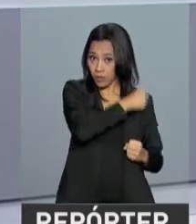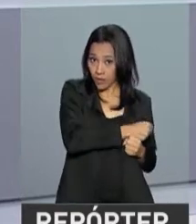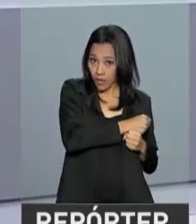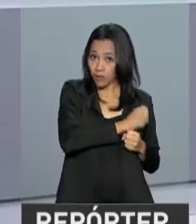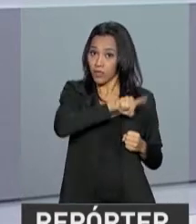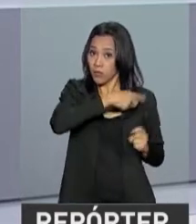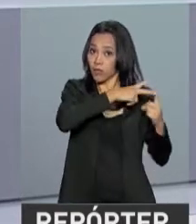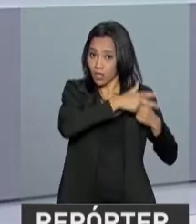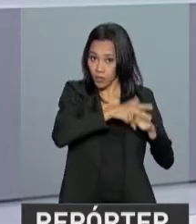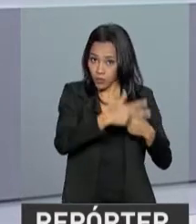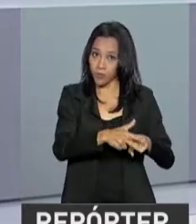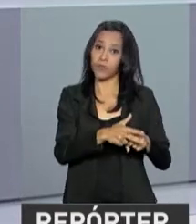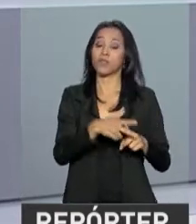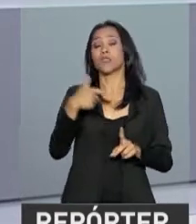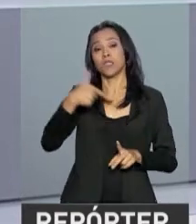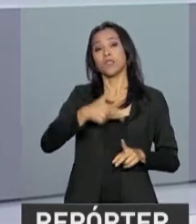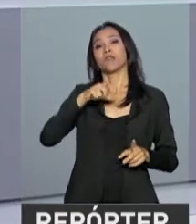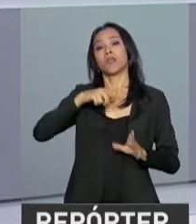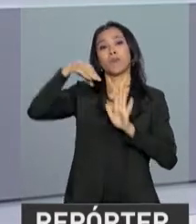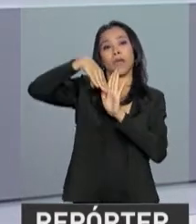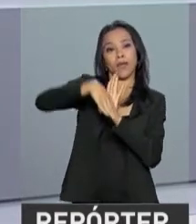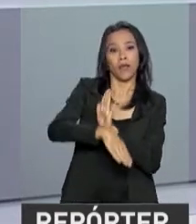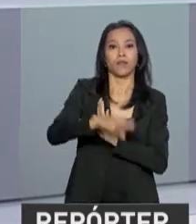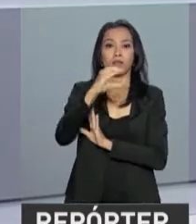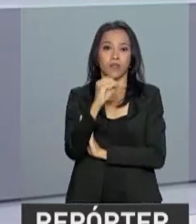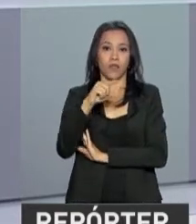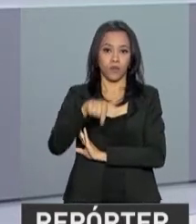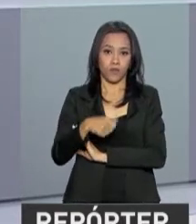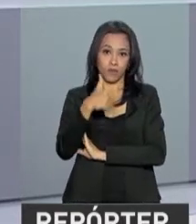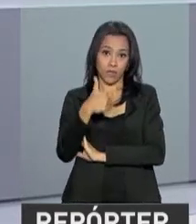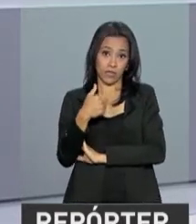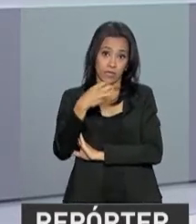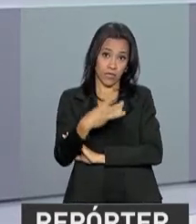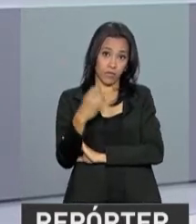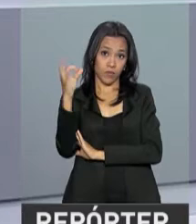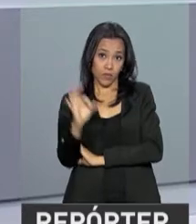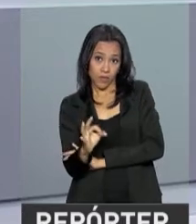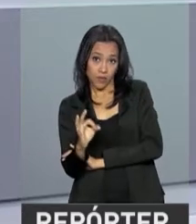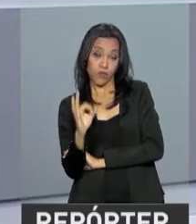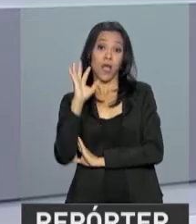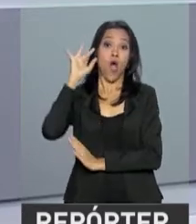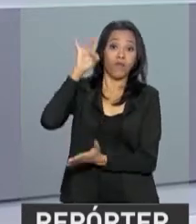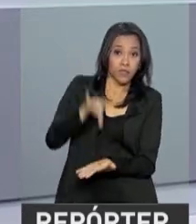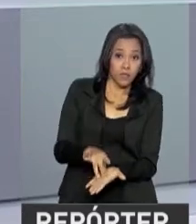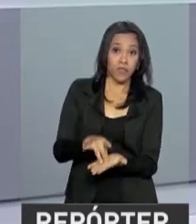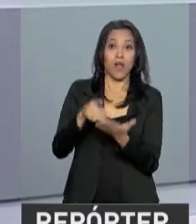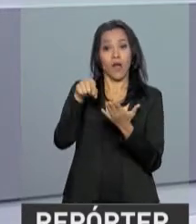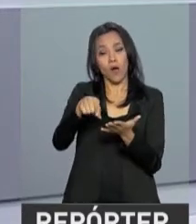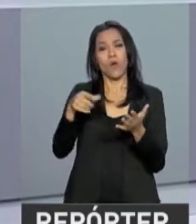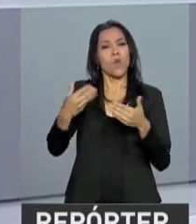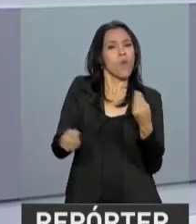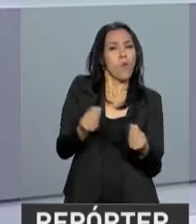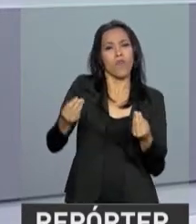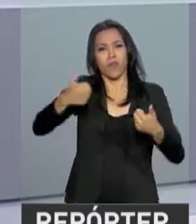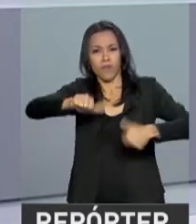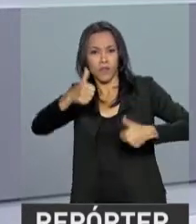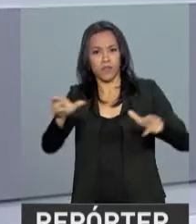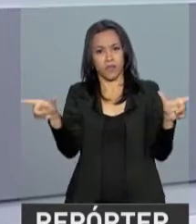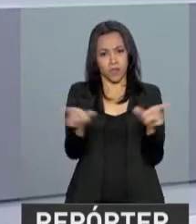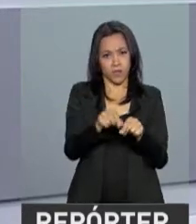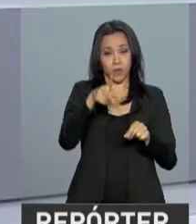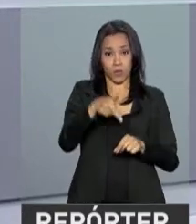ajustes o índice mostra queda de 0,13 por cento os dados oficiais sobre o desempenho do pib no trimestre passado